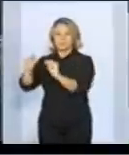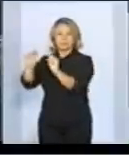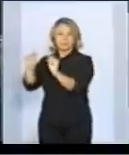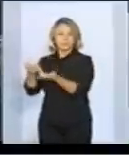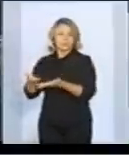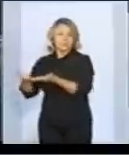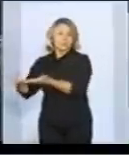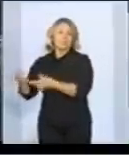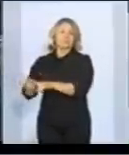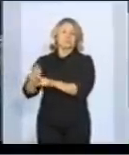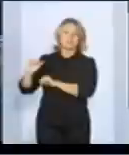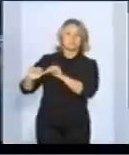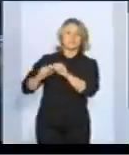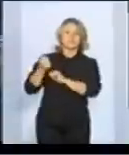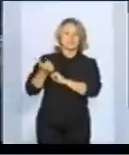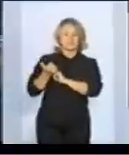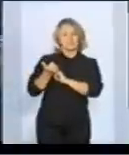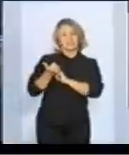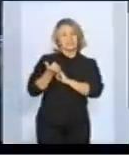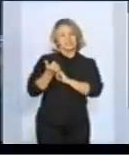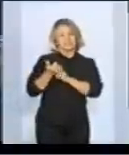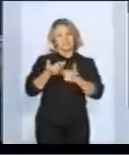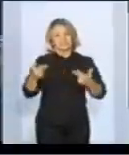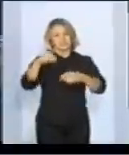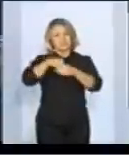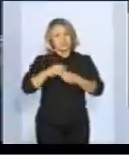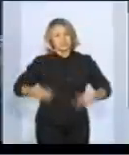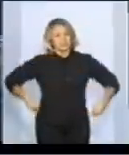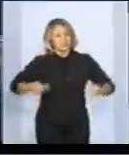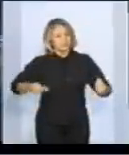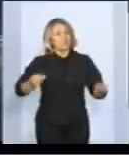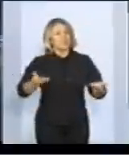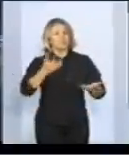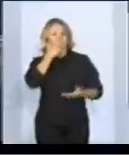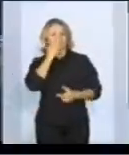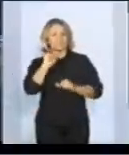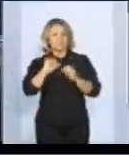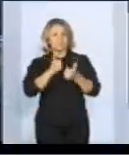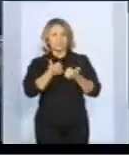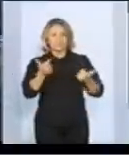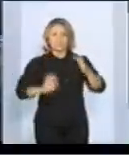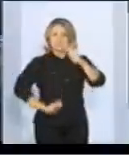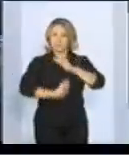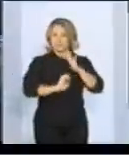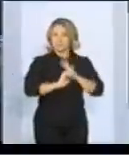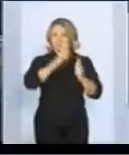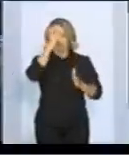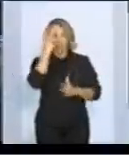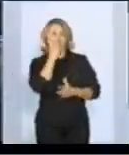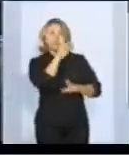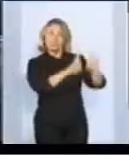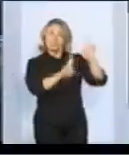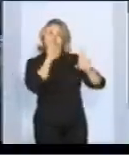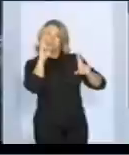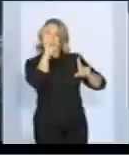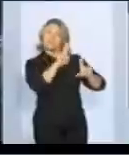mercado muda a capacidade que as empresas têm de se diferenciar e ele terá que aceitar de certa forma o quê? Terá que